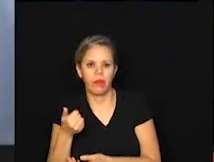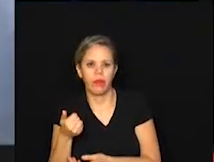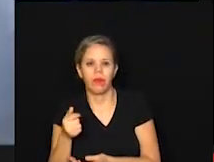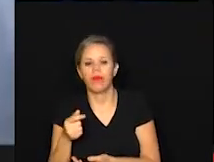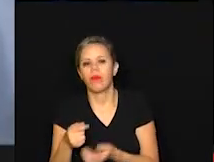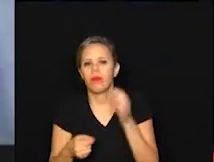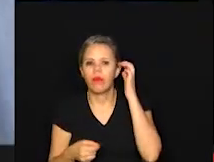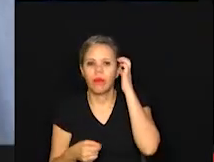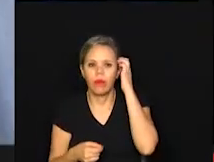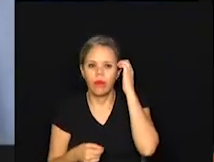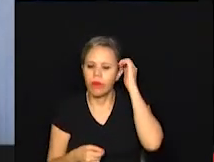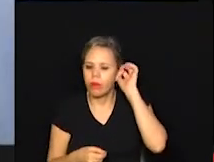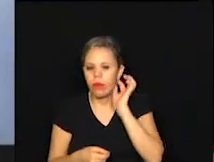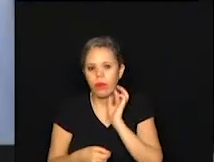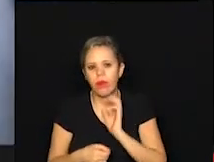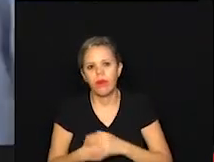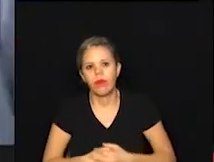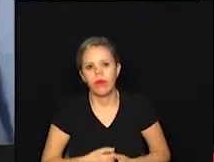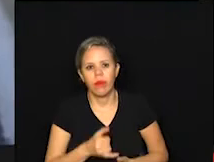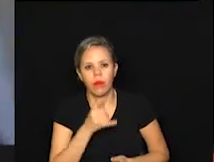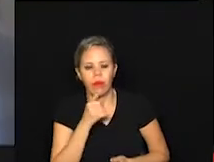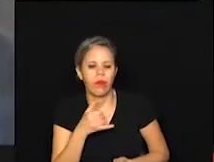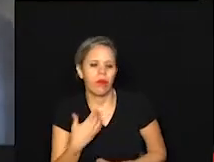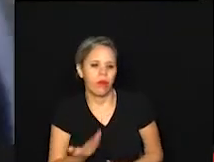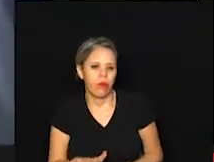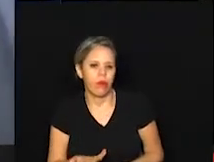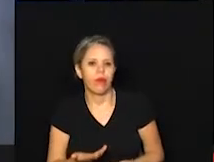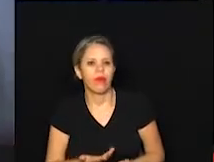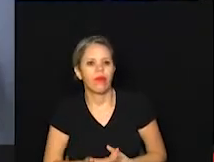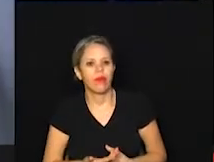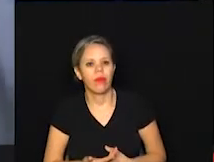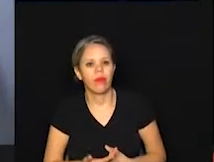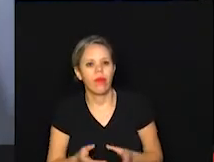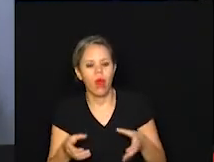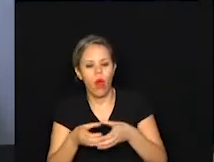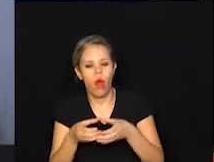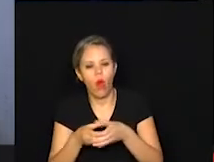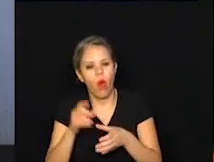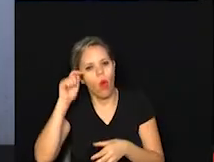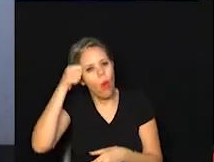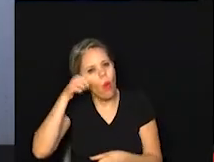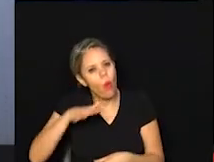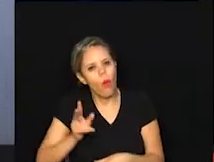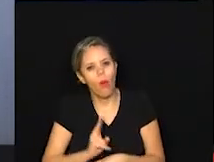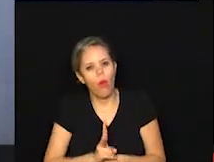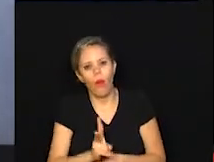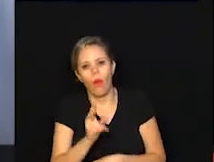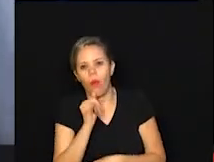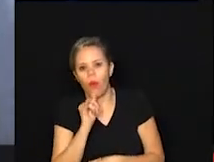como nós falamos do fundo, o fundo, né, da comunidade Disney, ele segue